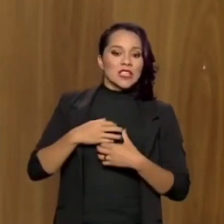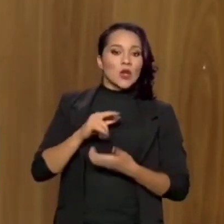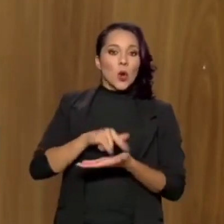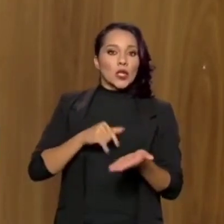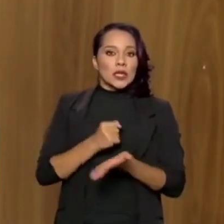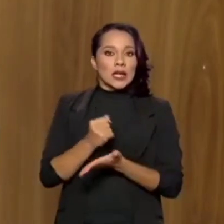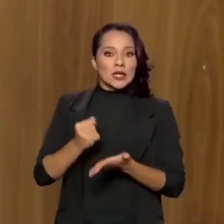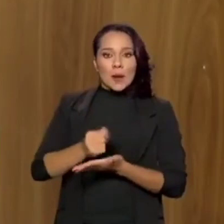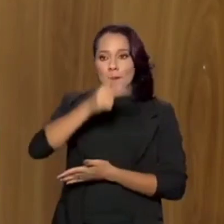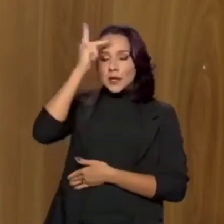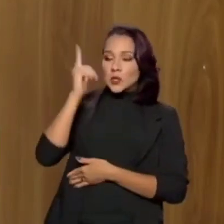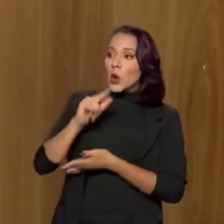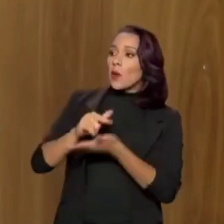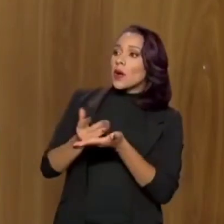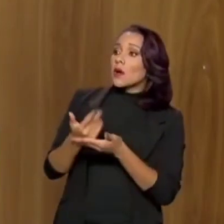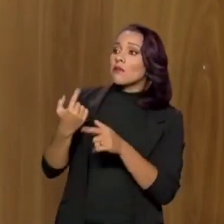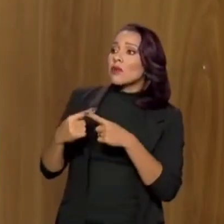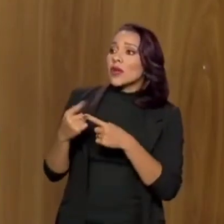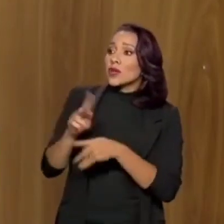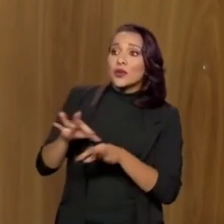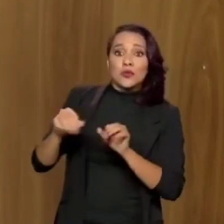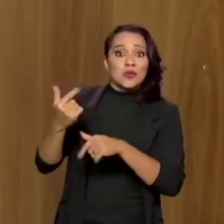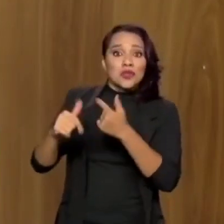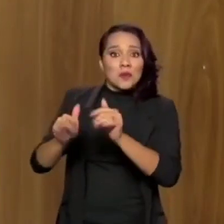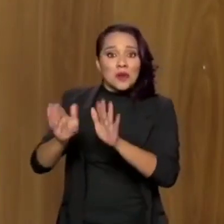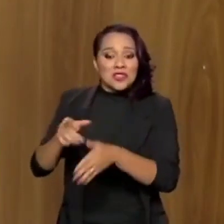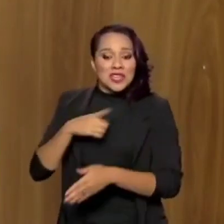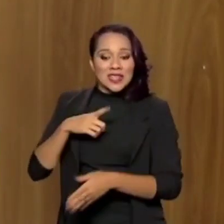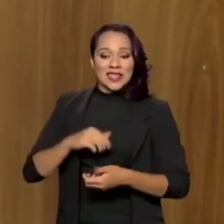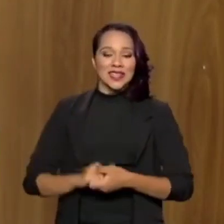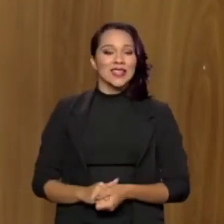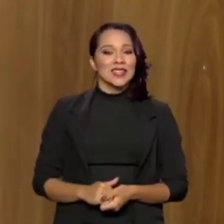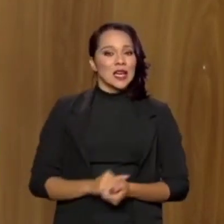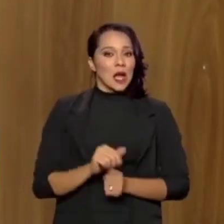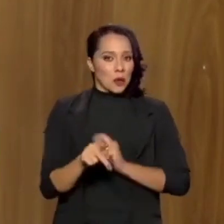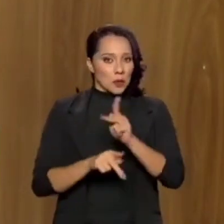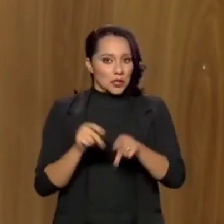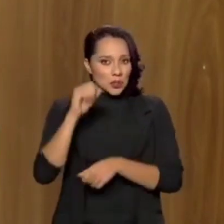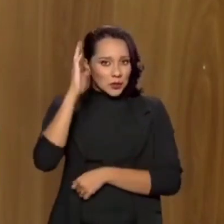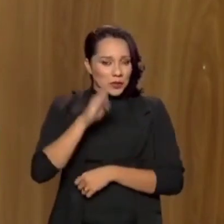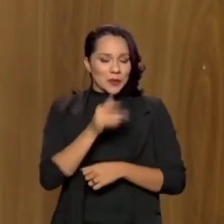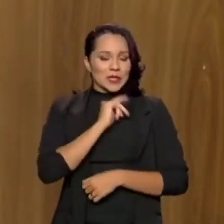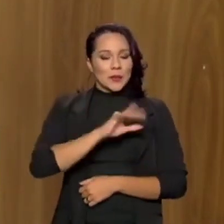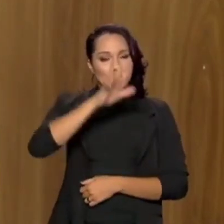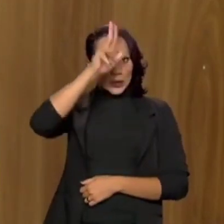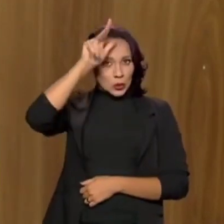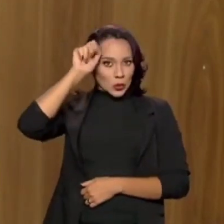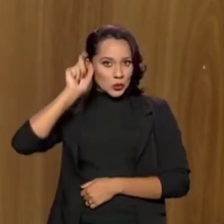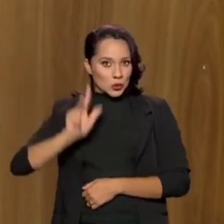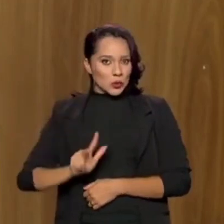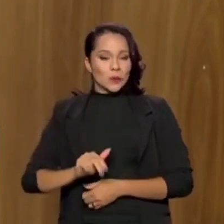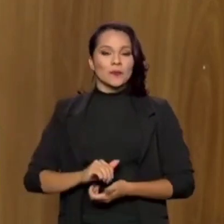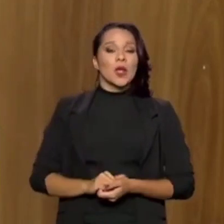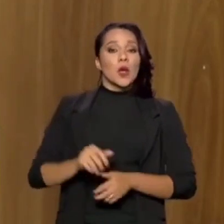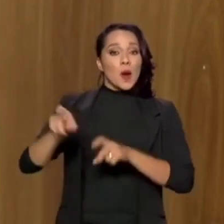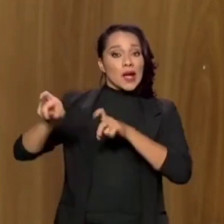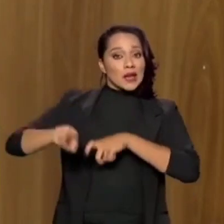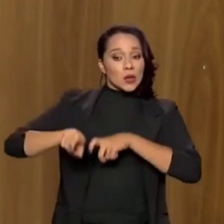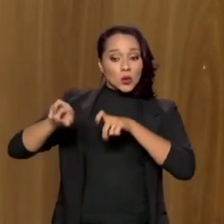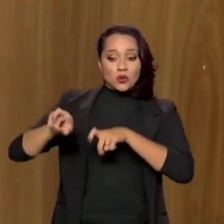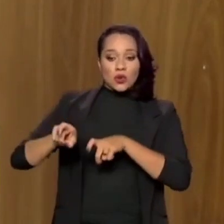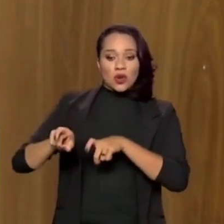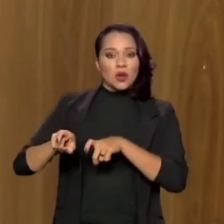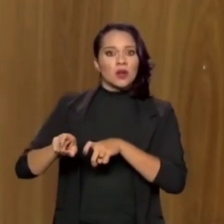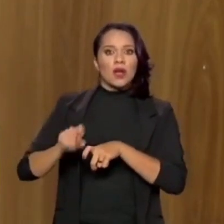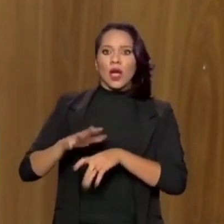próprio recenseador, porque está todo mundo empregado. E os brasileiros agora, por exemplo, em Mato Grosso do Sul, com a agricultura, estão